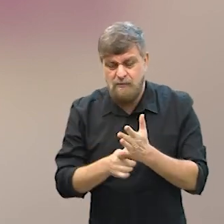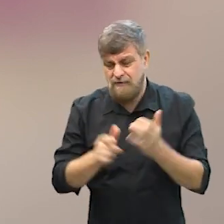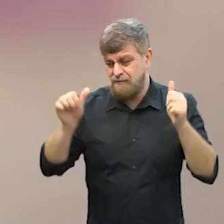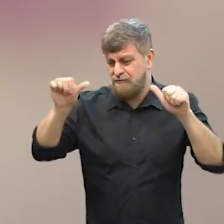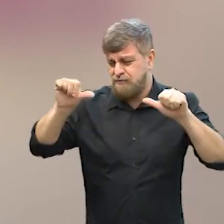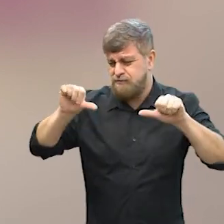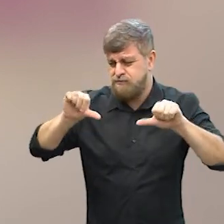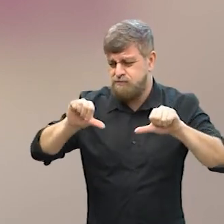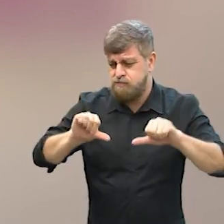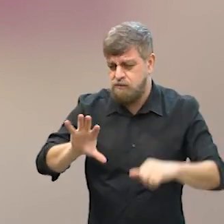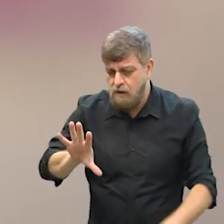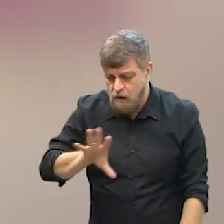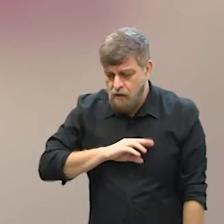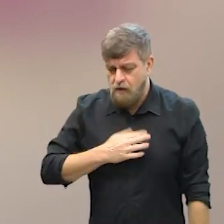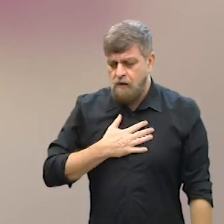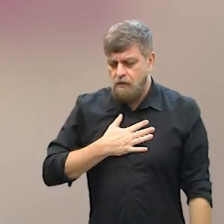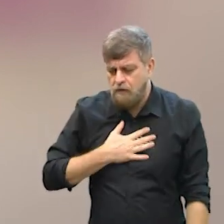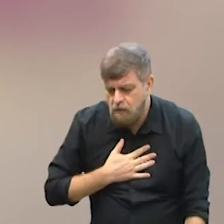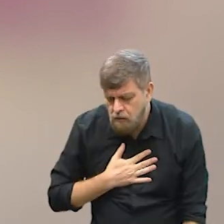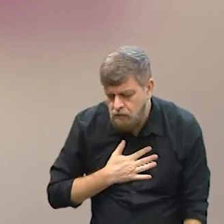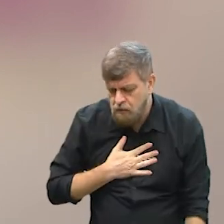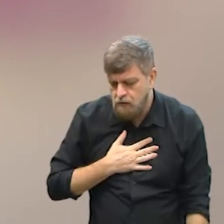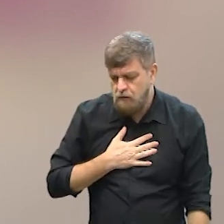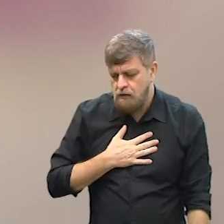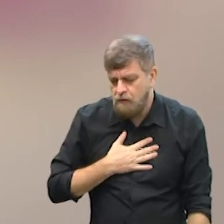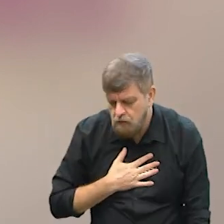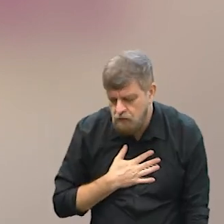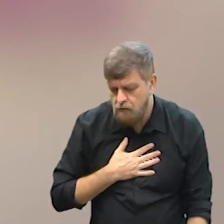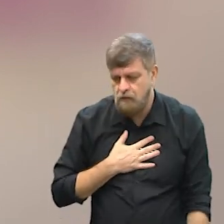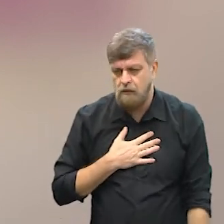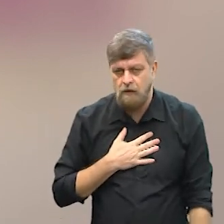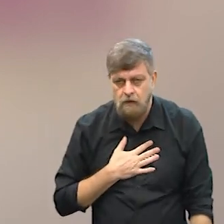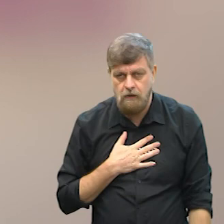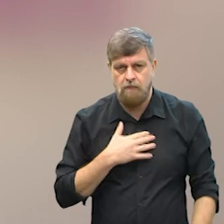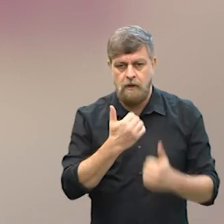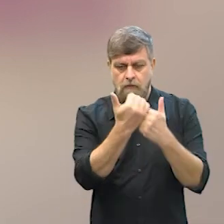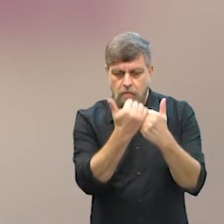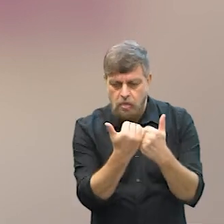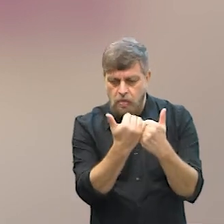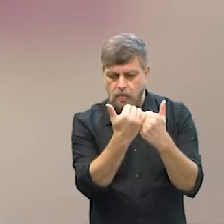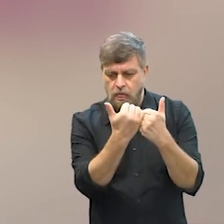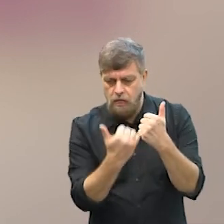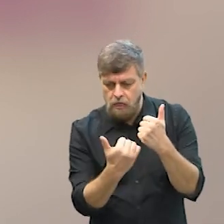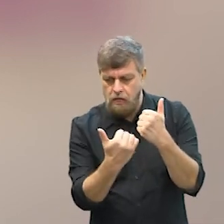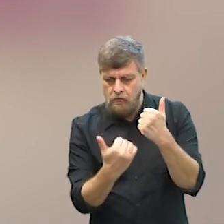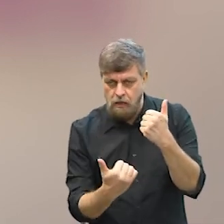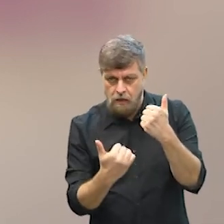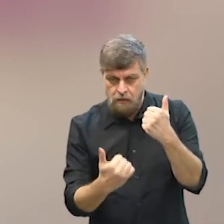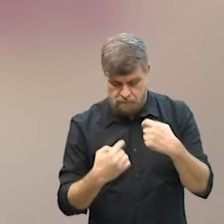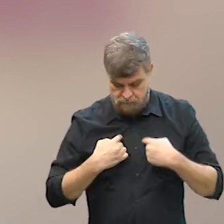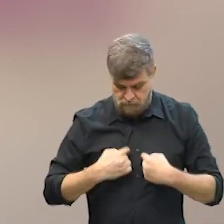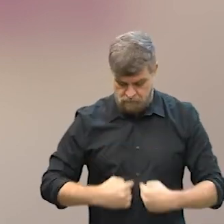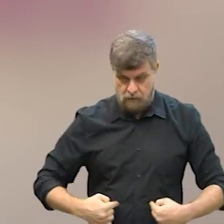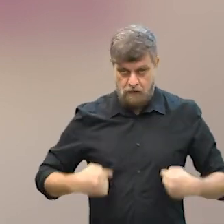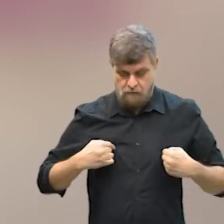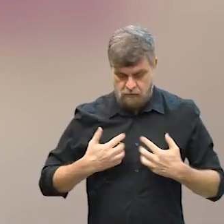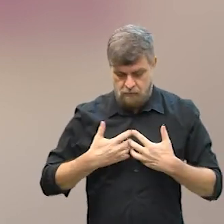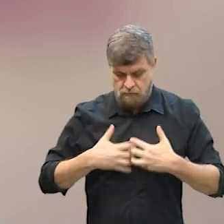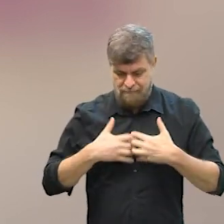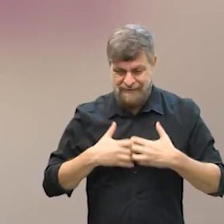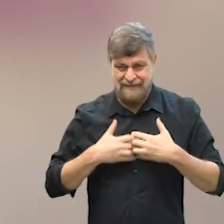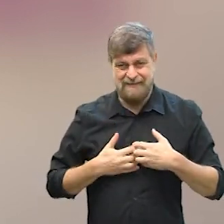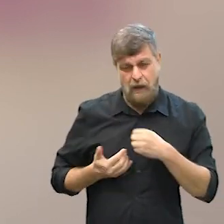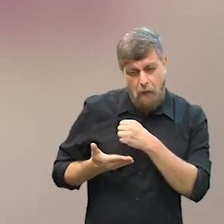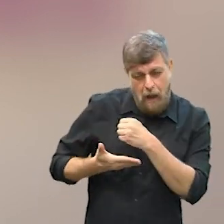aumentando e o paciente vai se sentindo cada vez mais limitado. Então, quando a hipertensão pulmonar é leve, ele